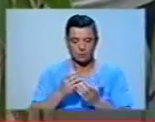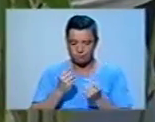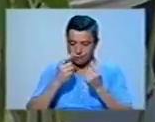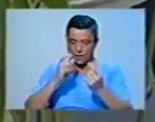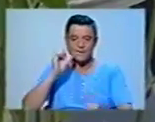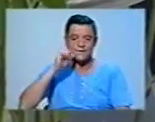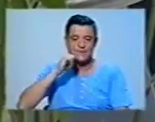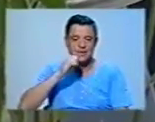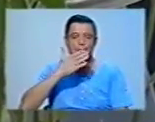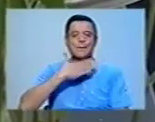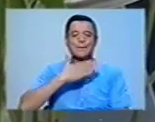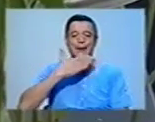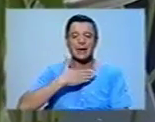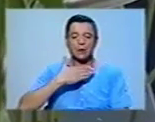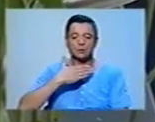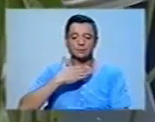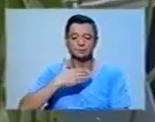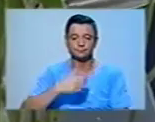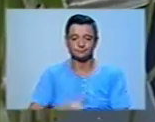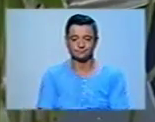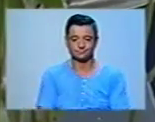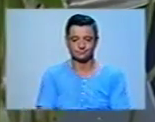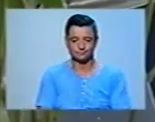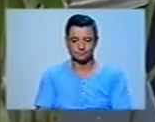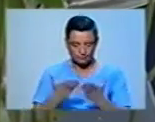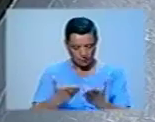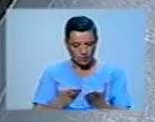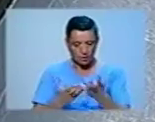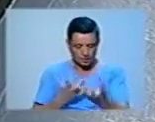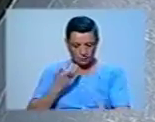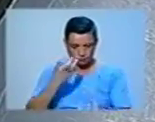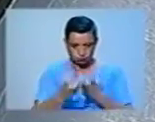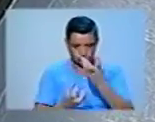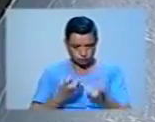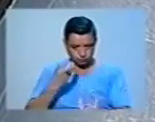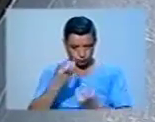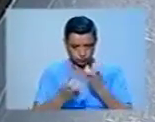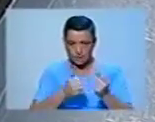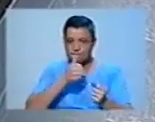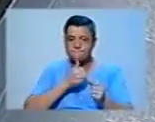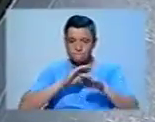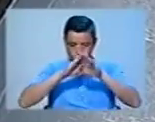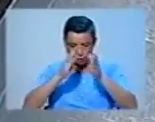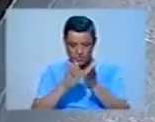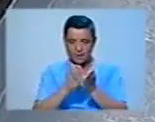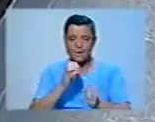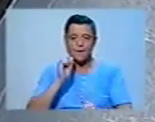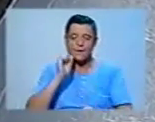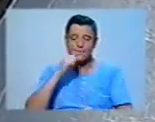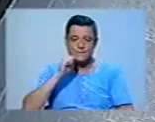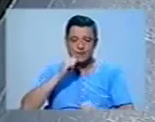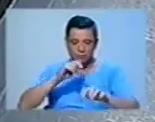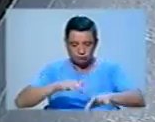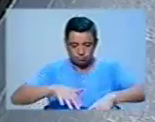vinho e vamos deixar agora o tomate cozinhar, o vinho evaporar